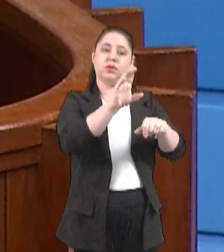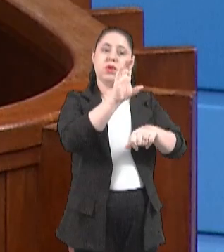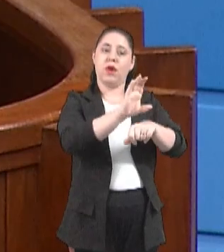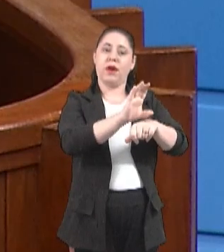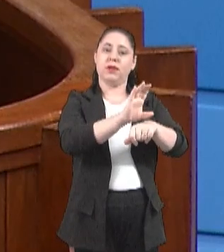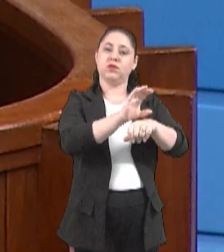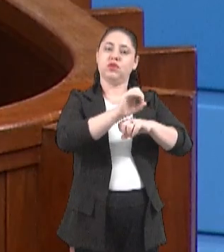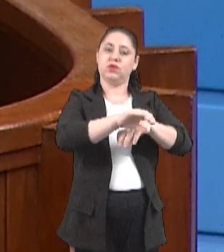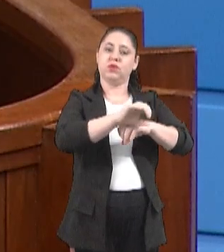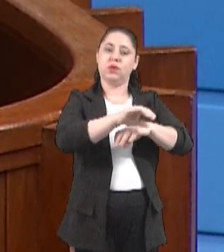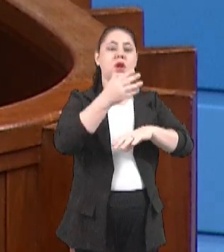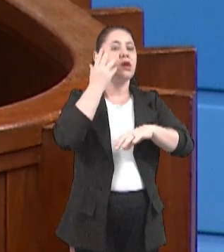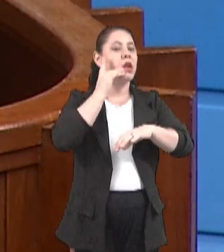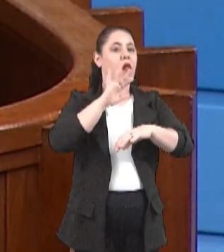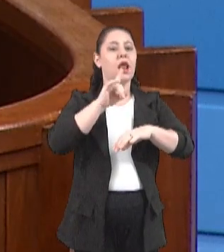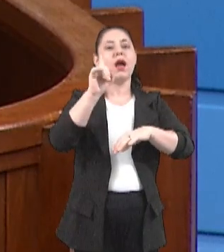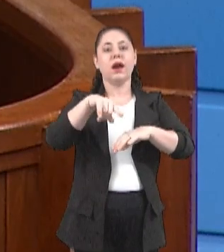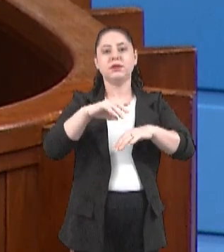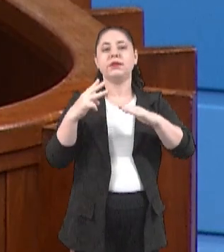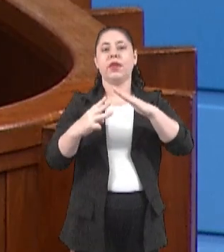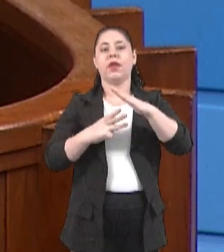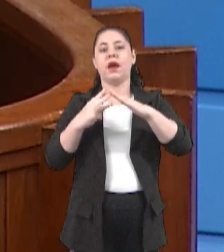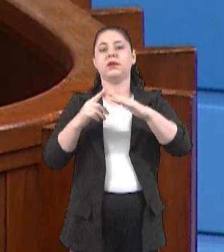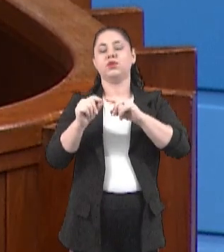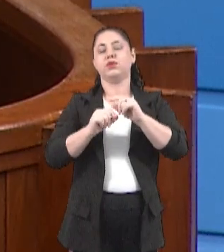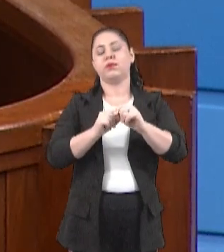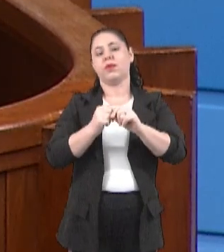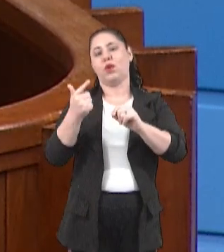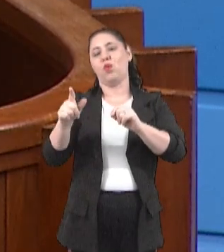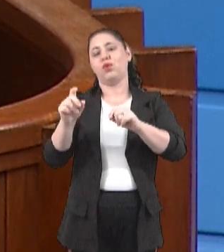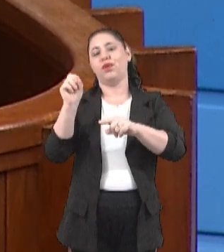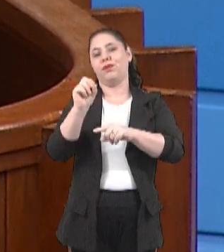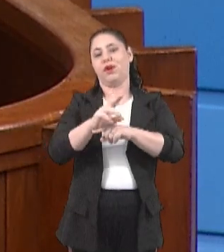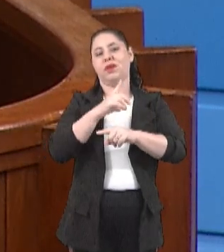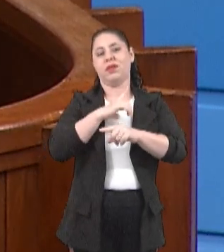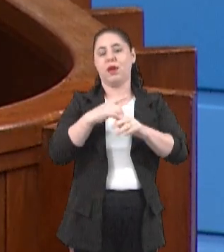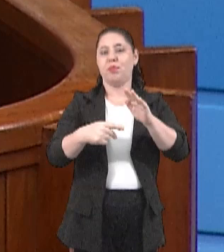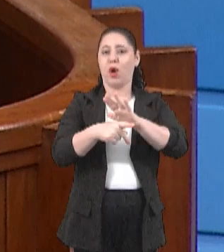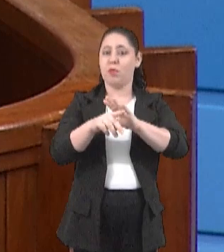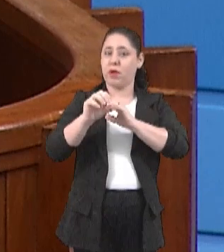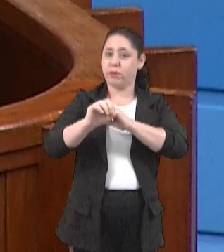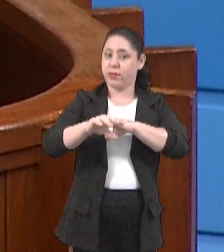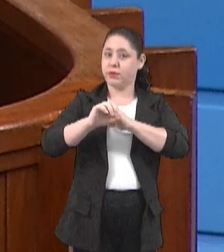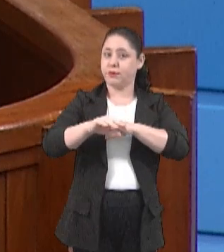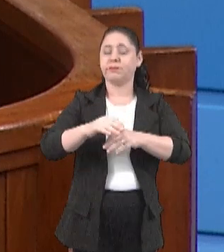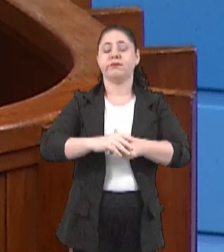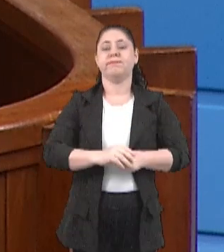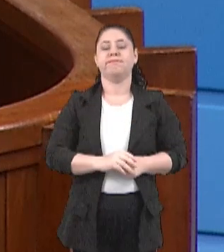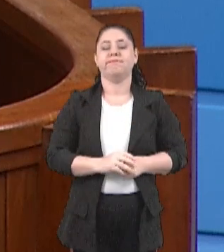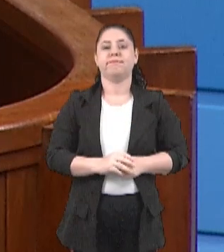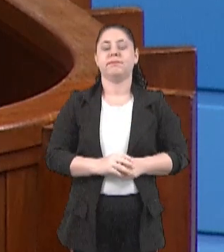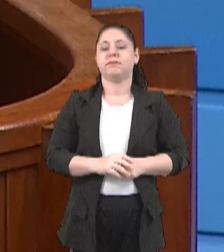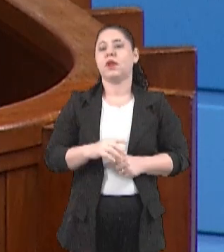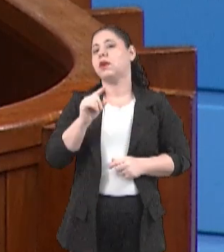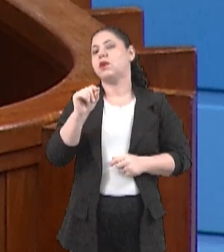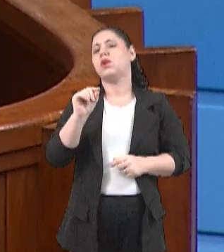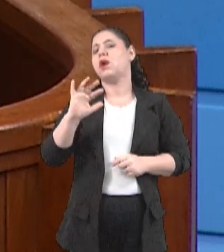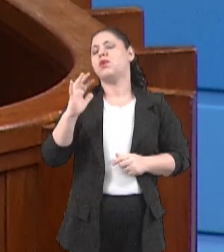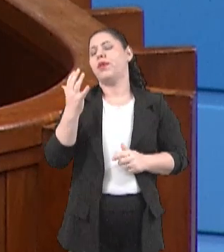infantil é também uma forma de terceirização das vagas da educação. E a gente